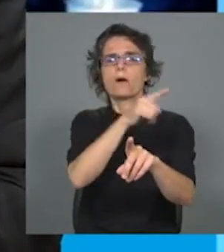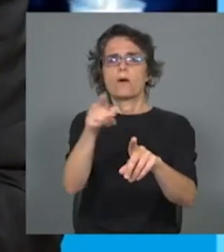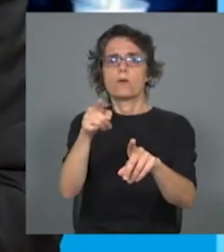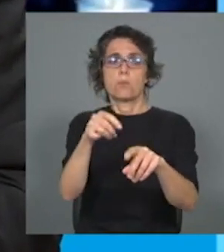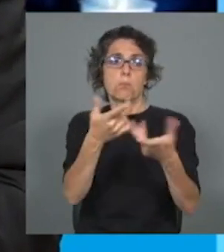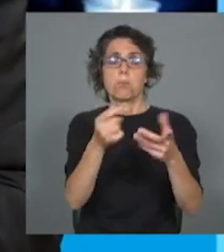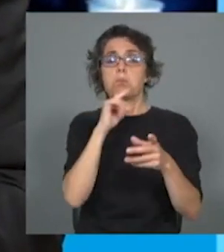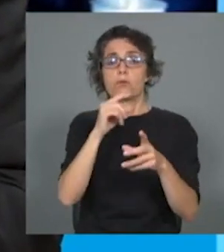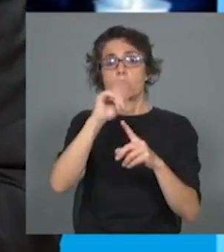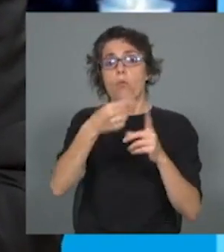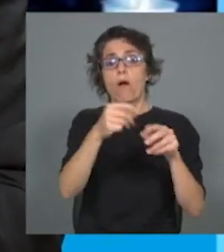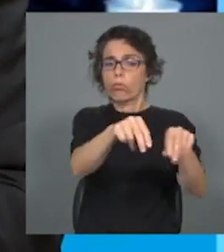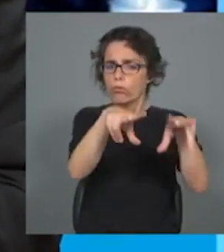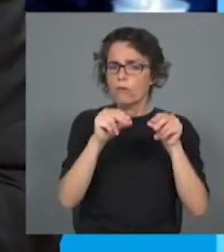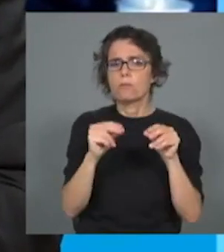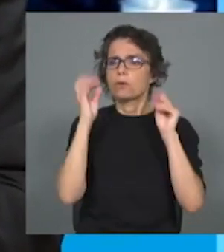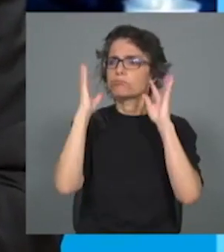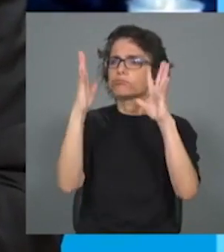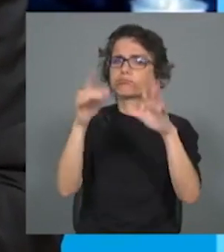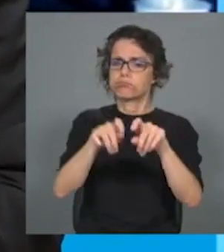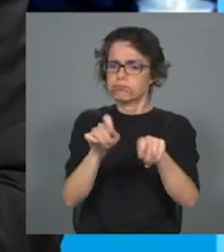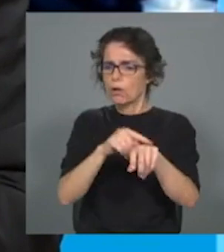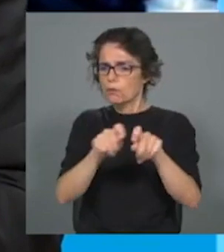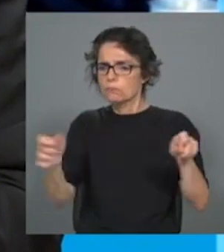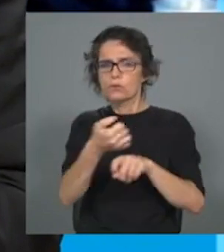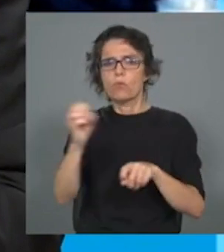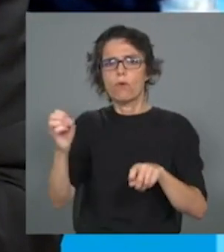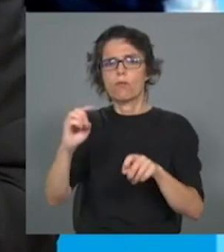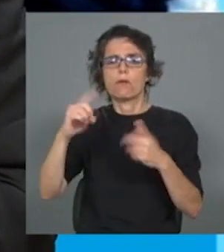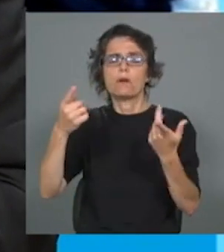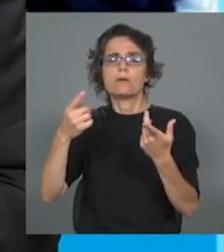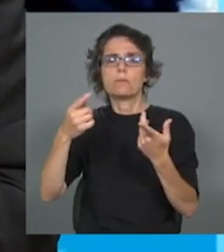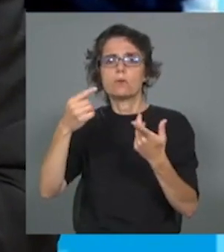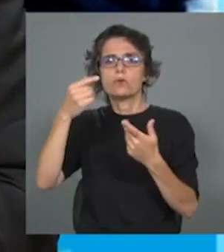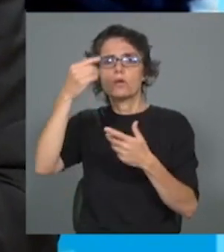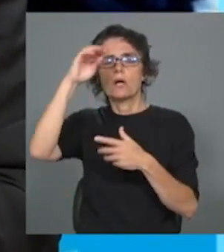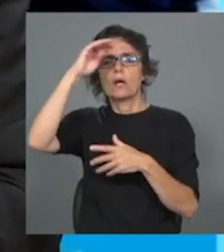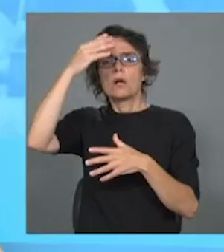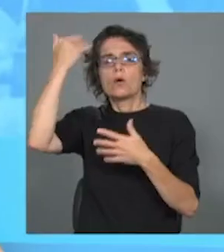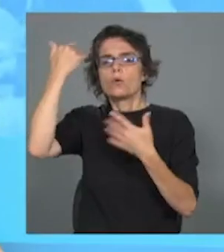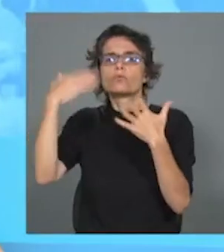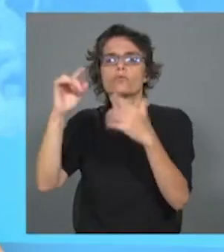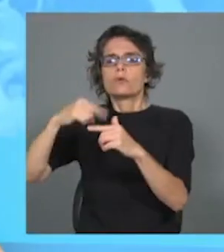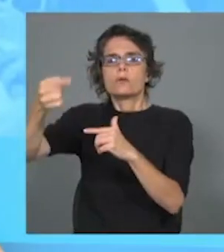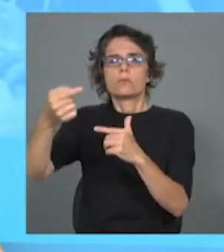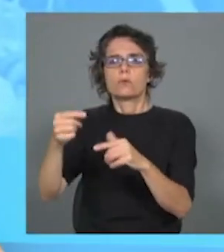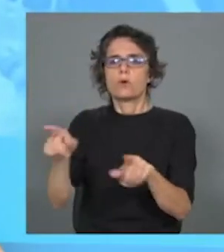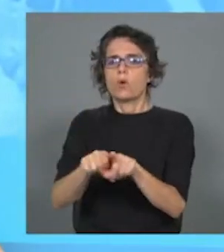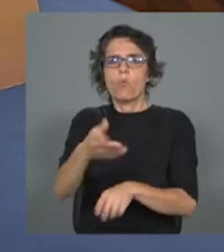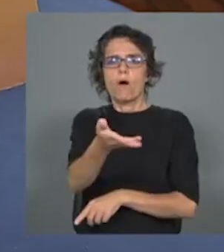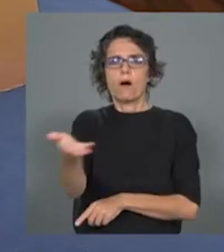ano, corta-se a mata, faz os 50 metros de segurança, no verão seguinte está lá tudo outra vez de novo. Não é? Ora, há o